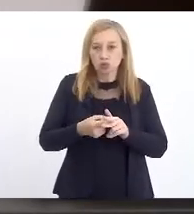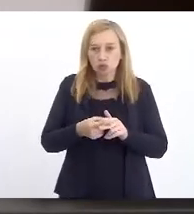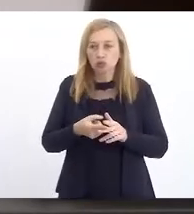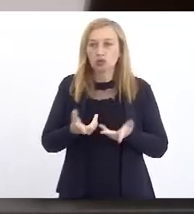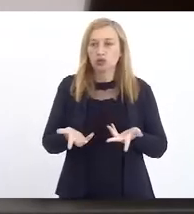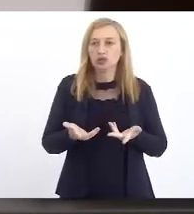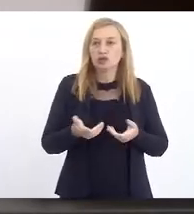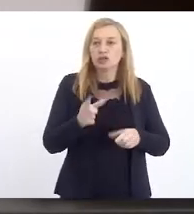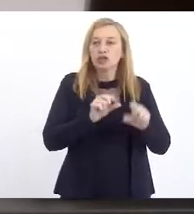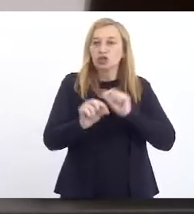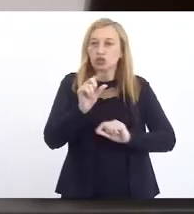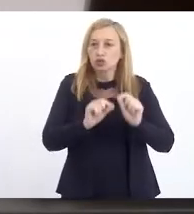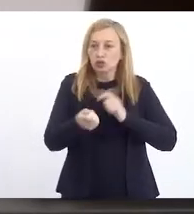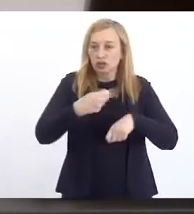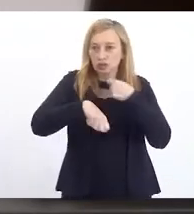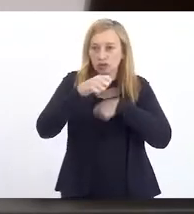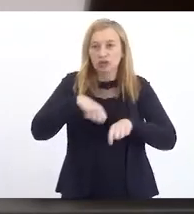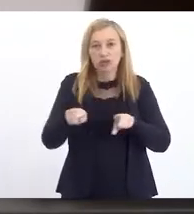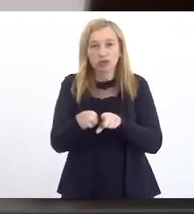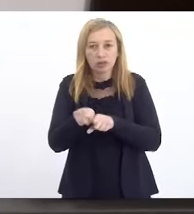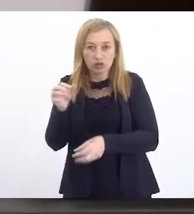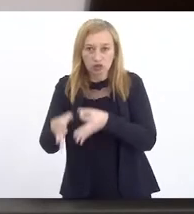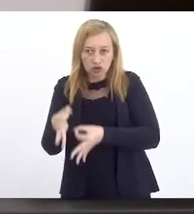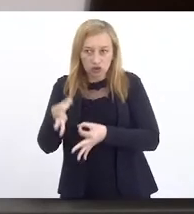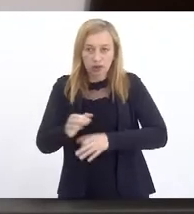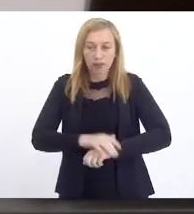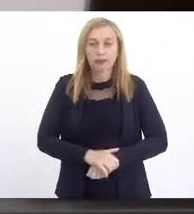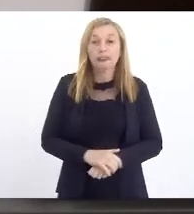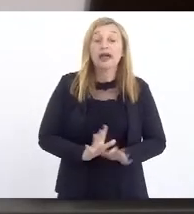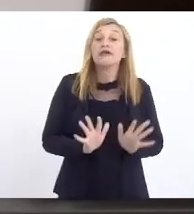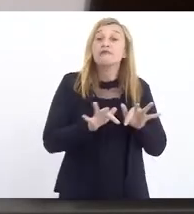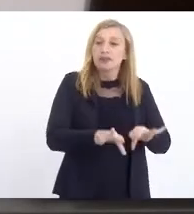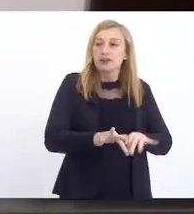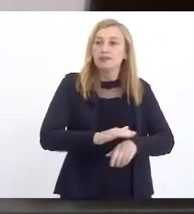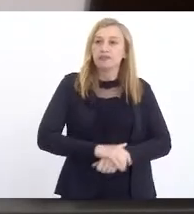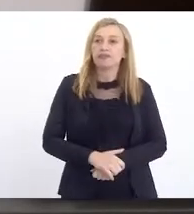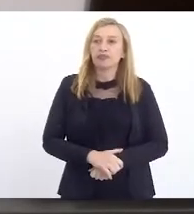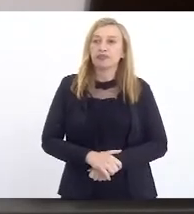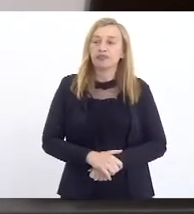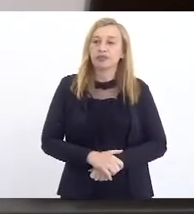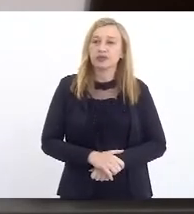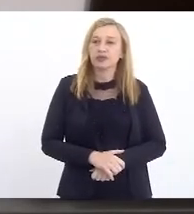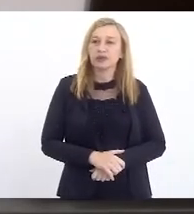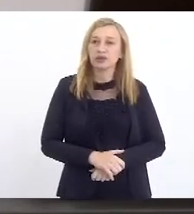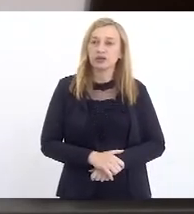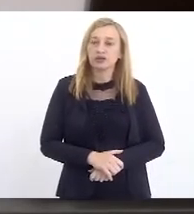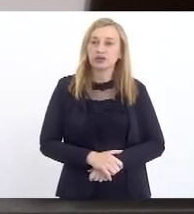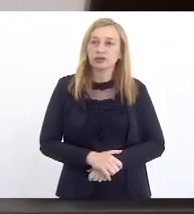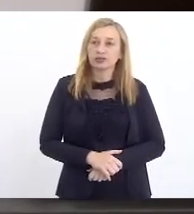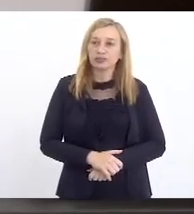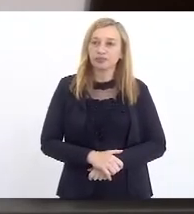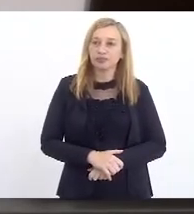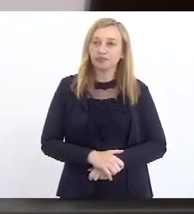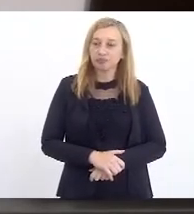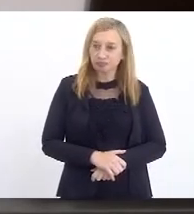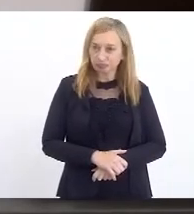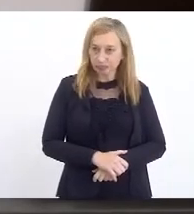decisões administrativas e judiciais. E, finalmente, indiciamentos legislativos.